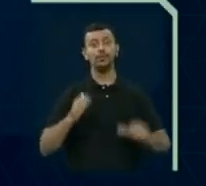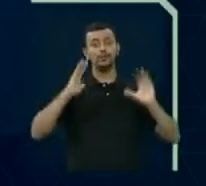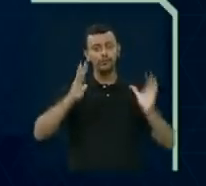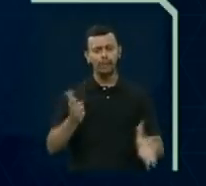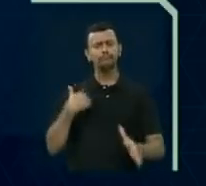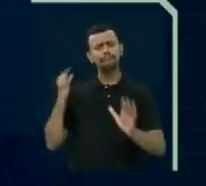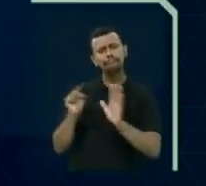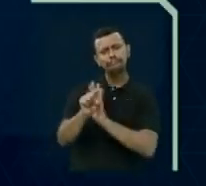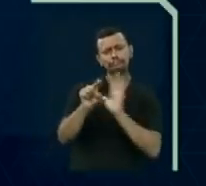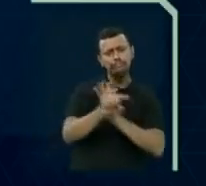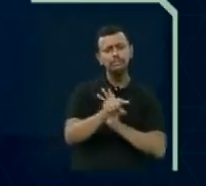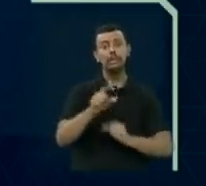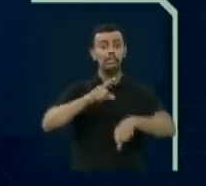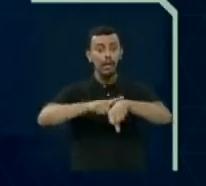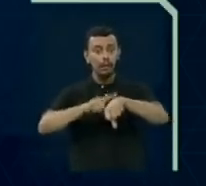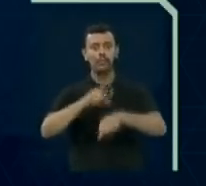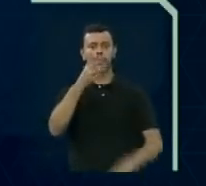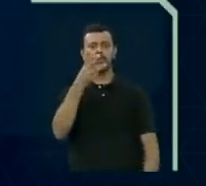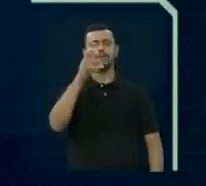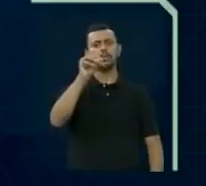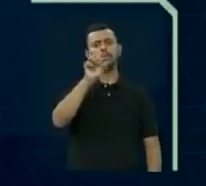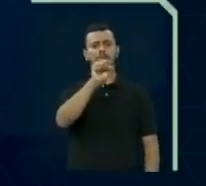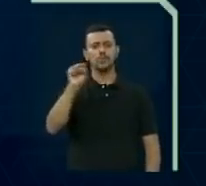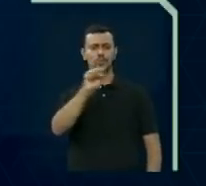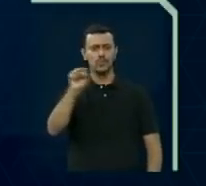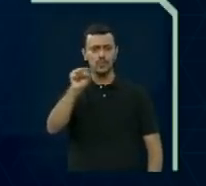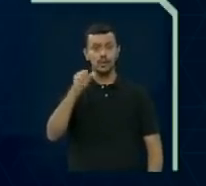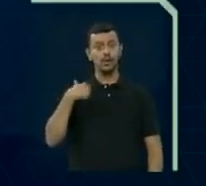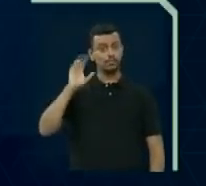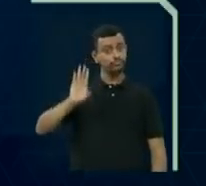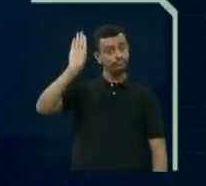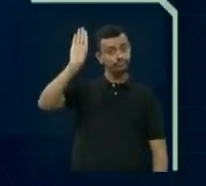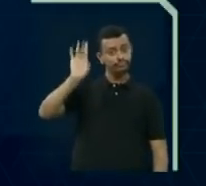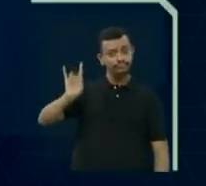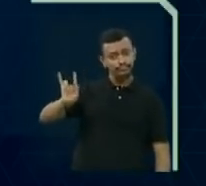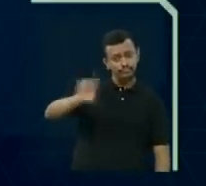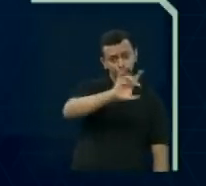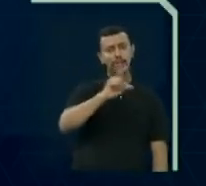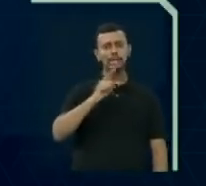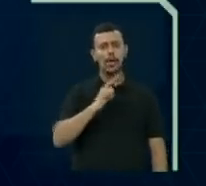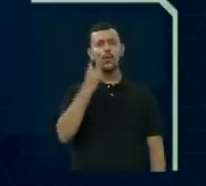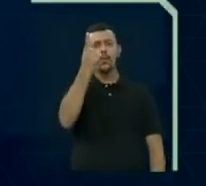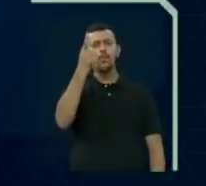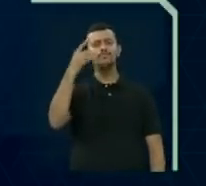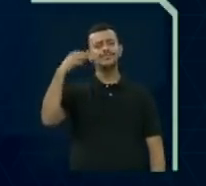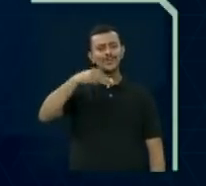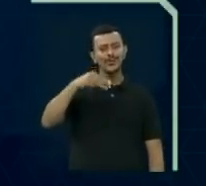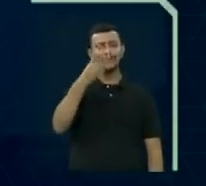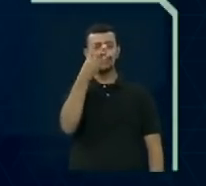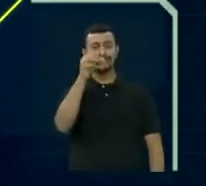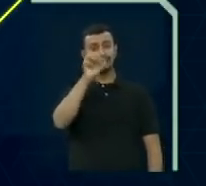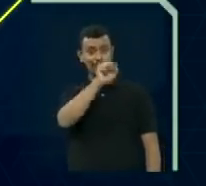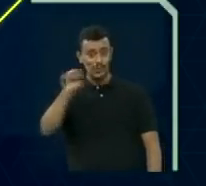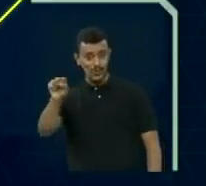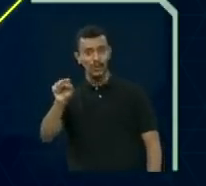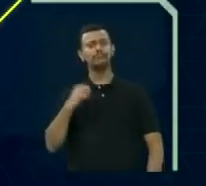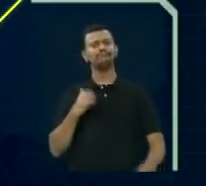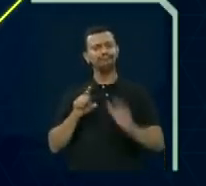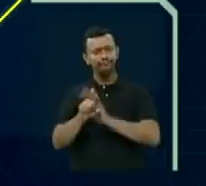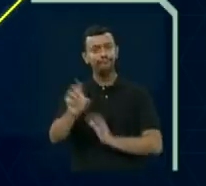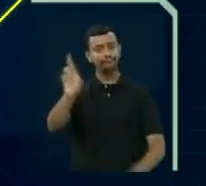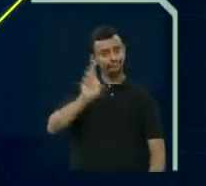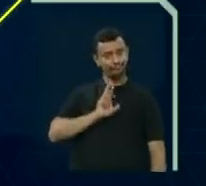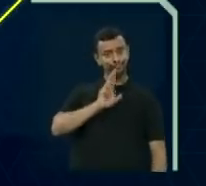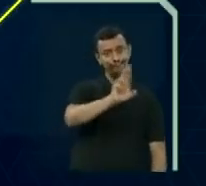em 30 segundos. Os candidatos terão 1 minuto e meio para responder. Réplica e tréplica